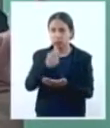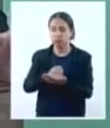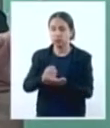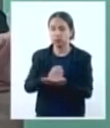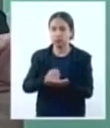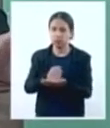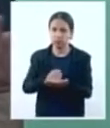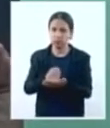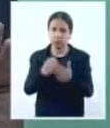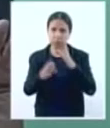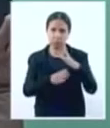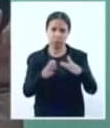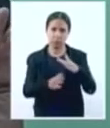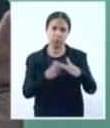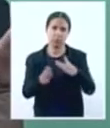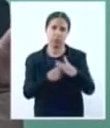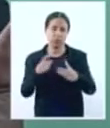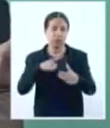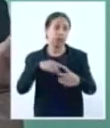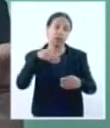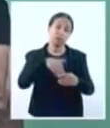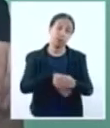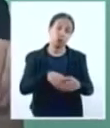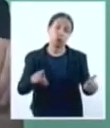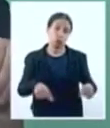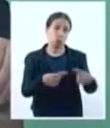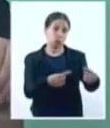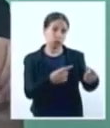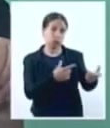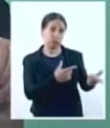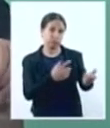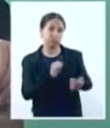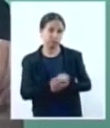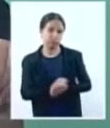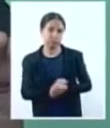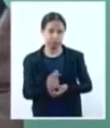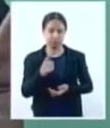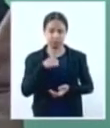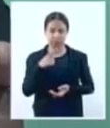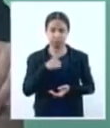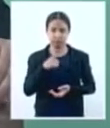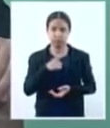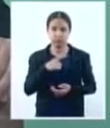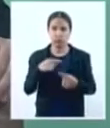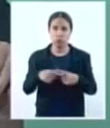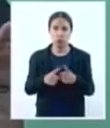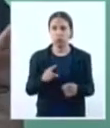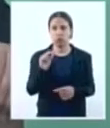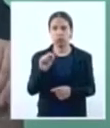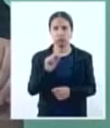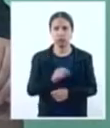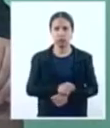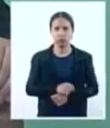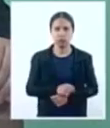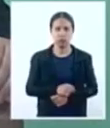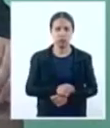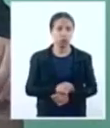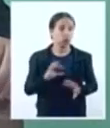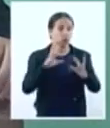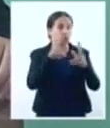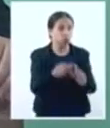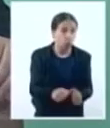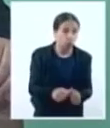tal. Acho que teve alguns votos contra nesse sentido. Foi, isso. Mas não foi assim, uma coisa maciça, não.